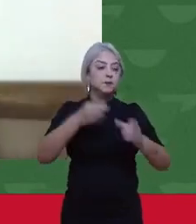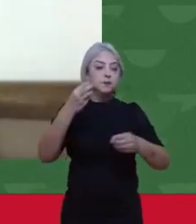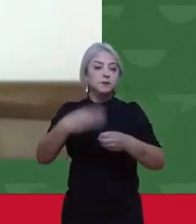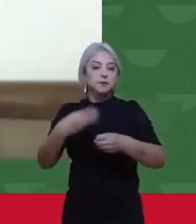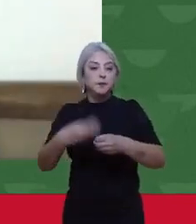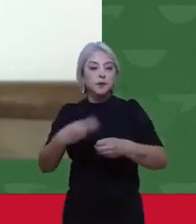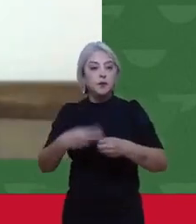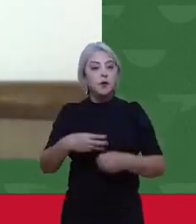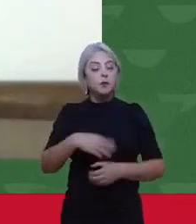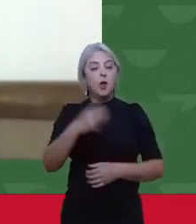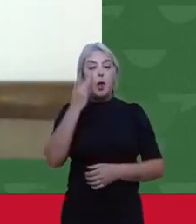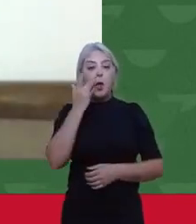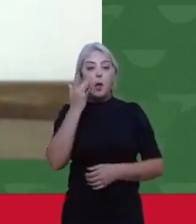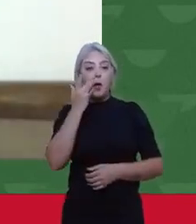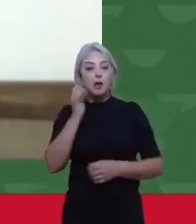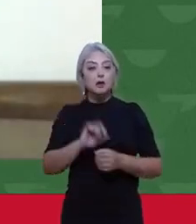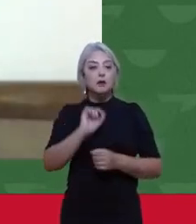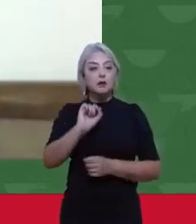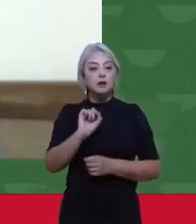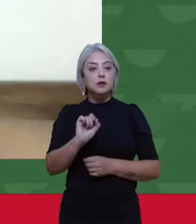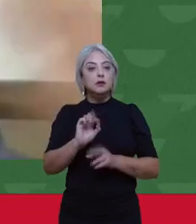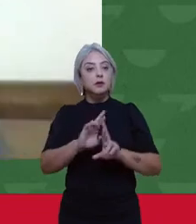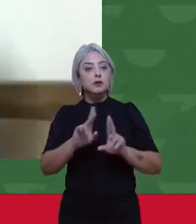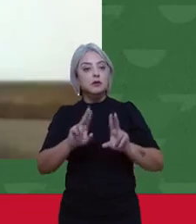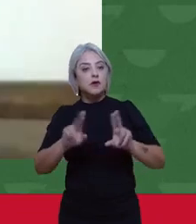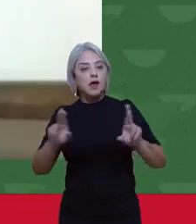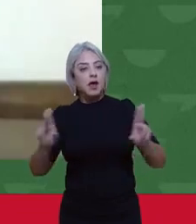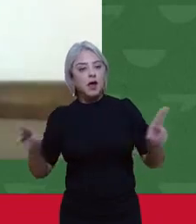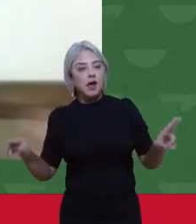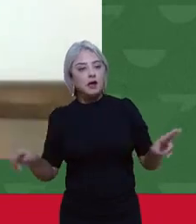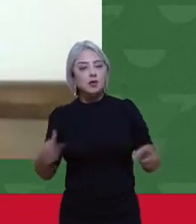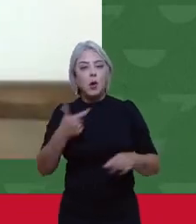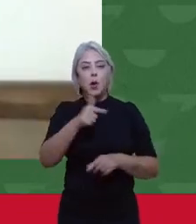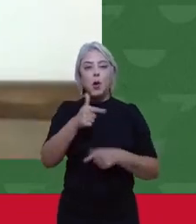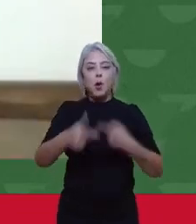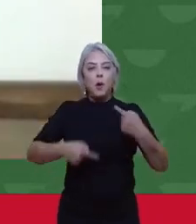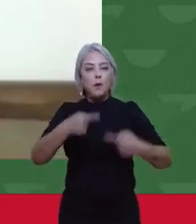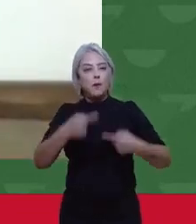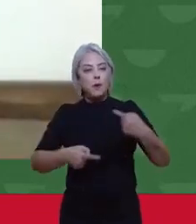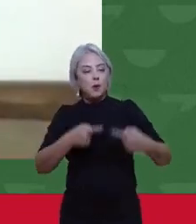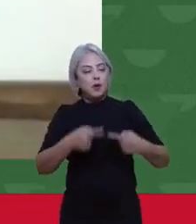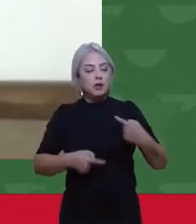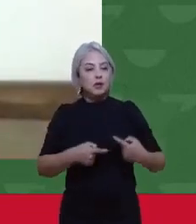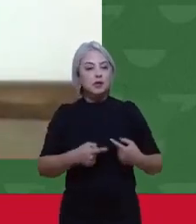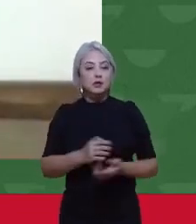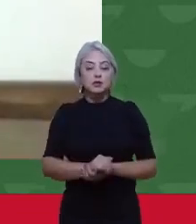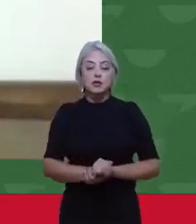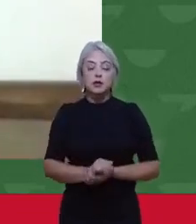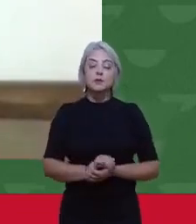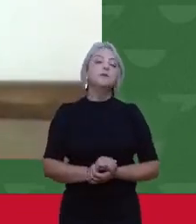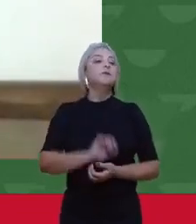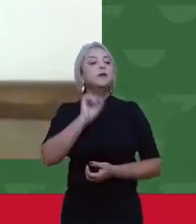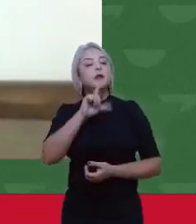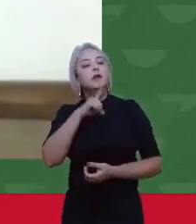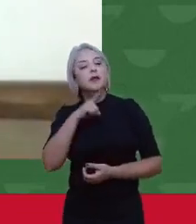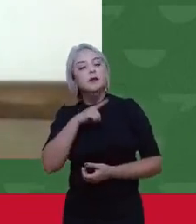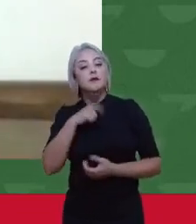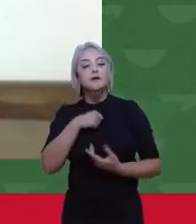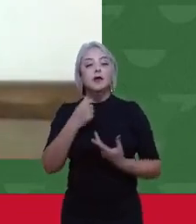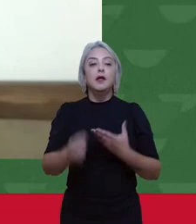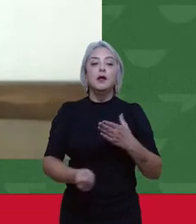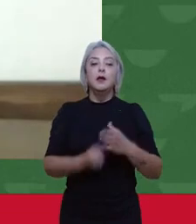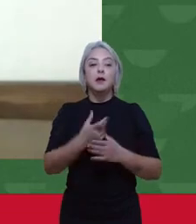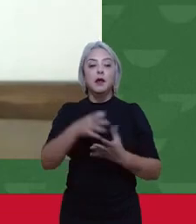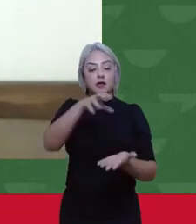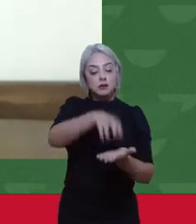município de Fortaleza. Isso advém várias outras políticas que são intersetoriais, ou seja, tivemos a criação